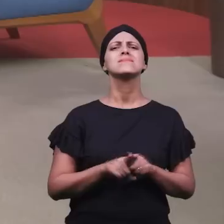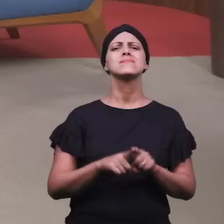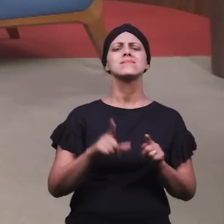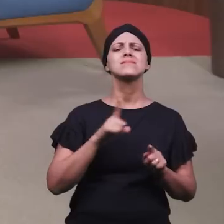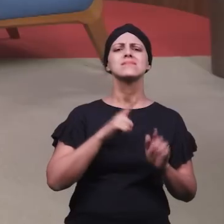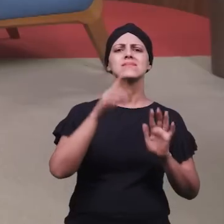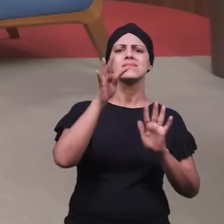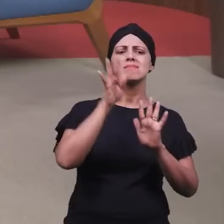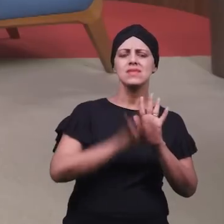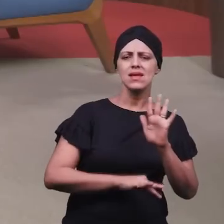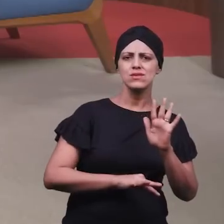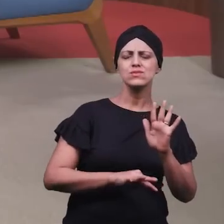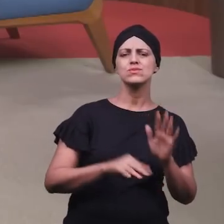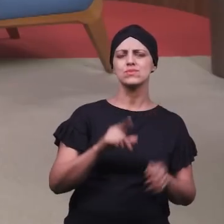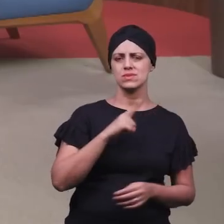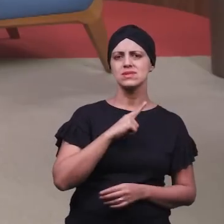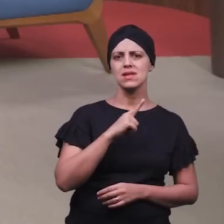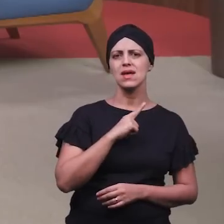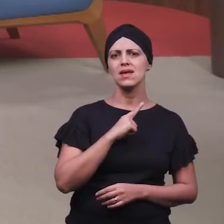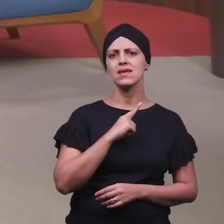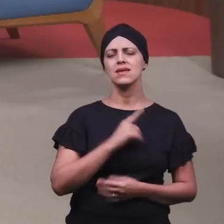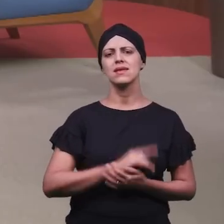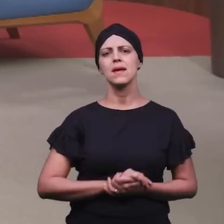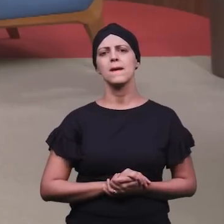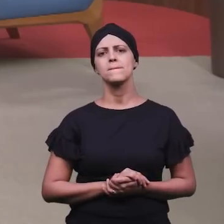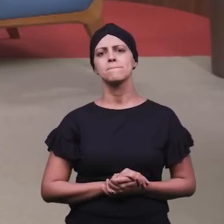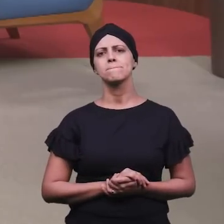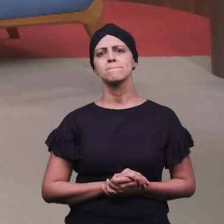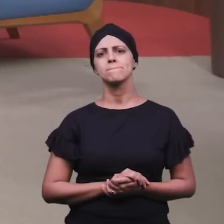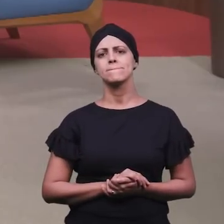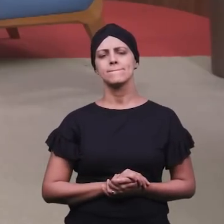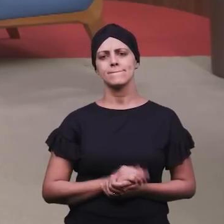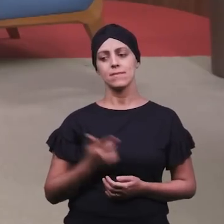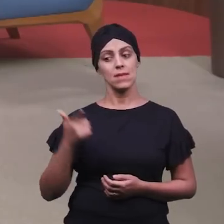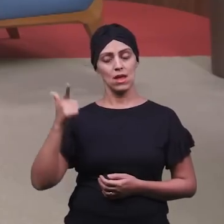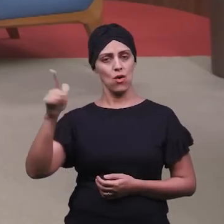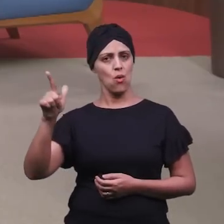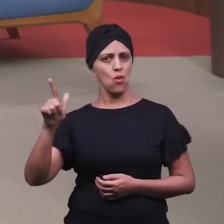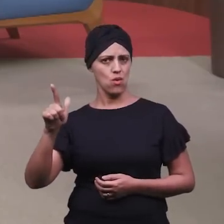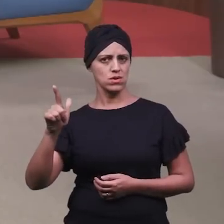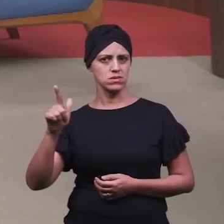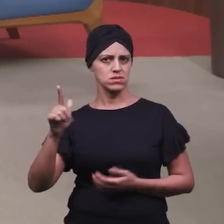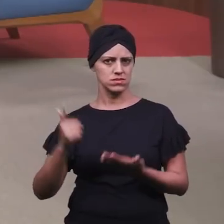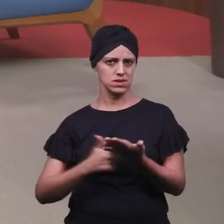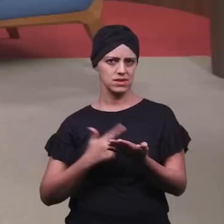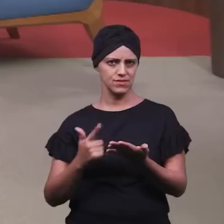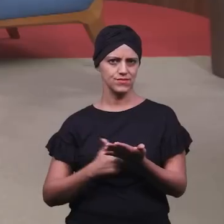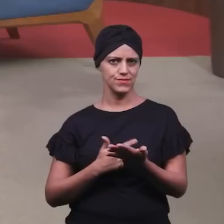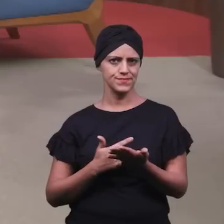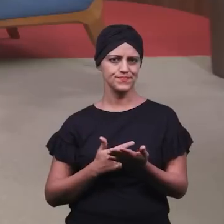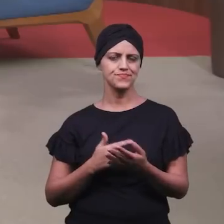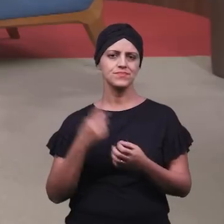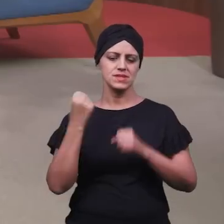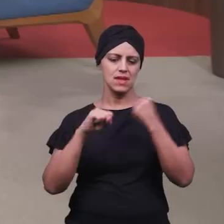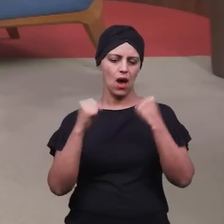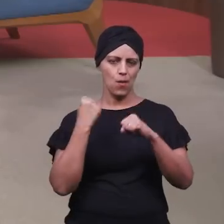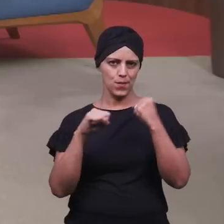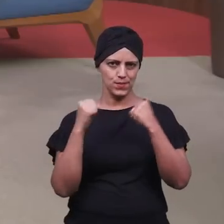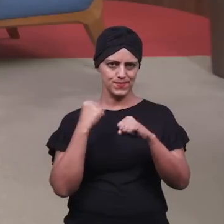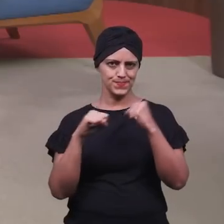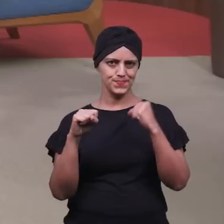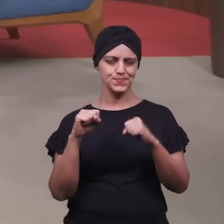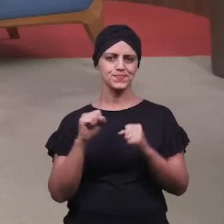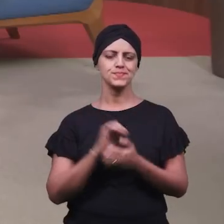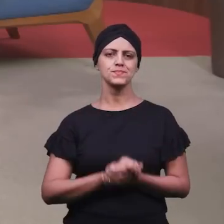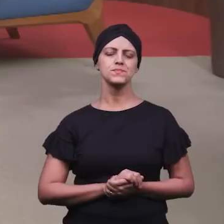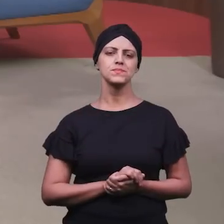um texto ainda que não está, né, essa expressão não está no livro do Êxodo, mas se refere ao Êxodo, que é